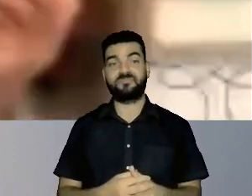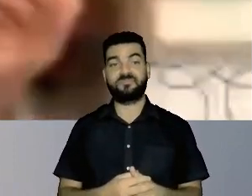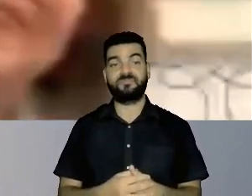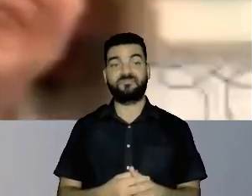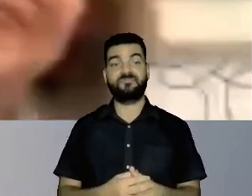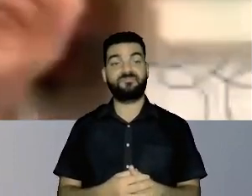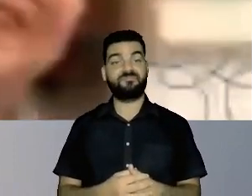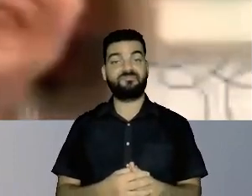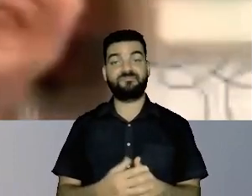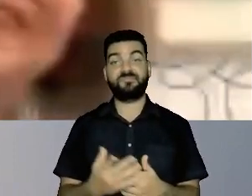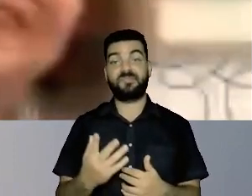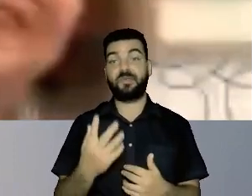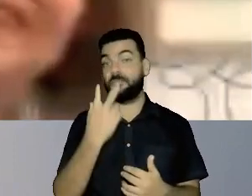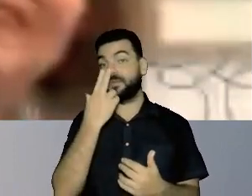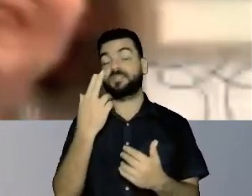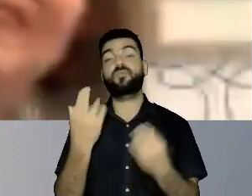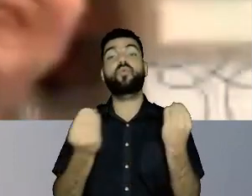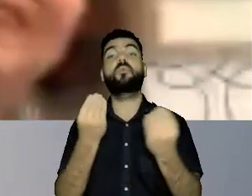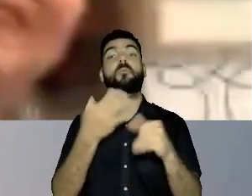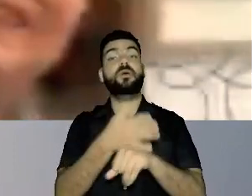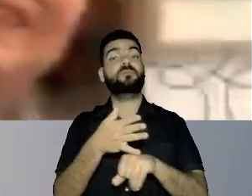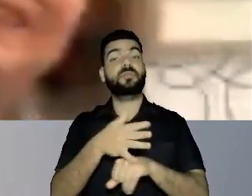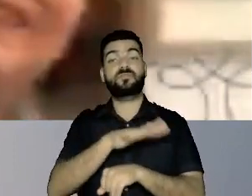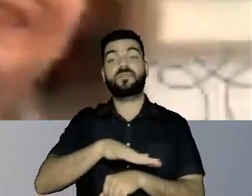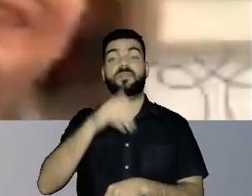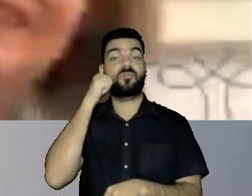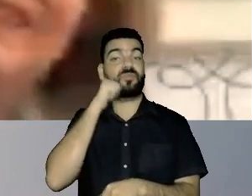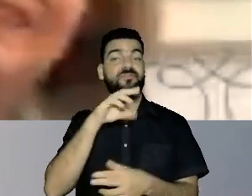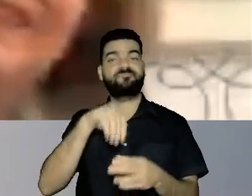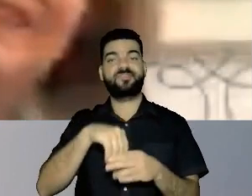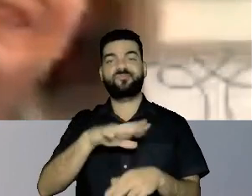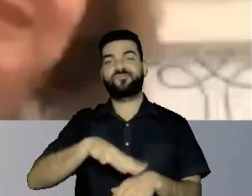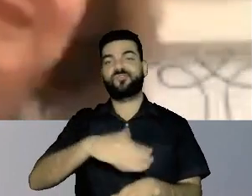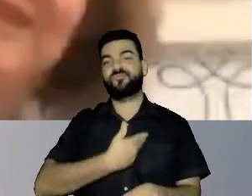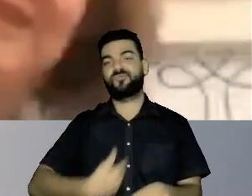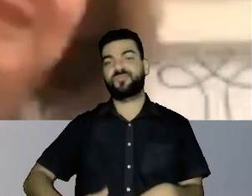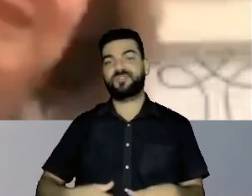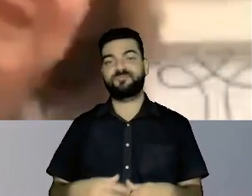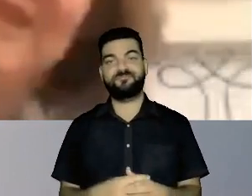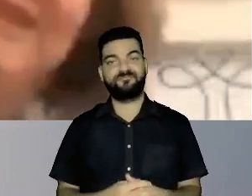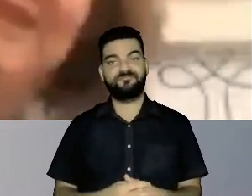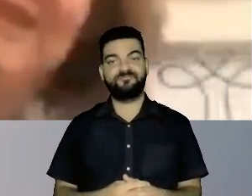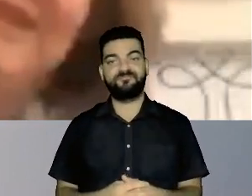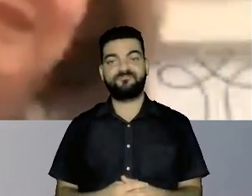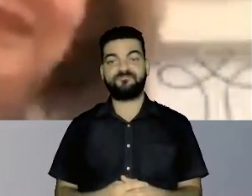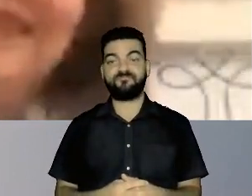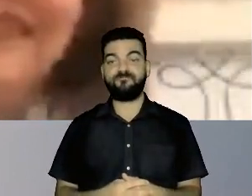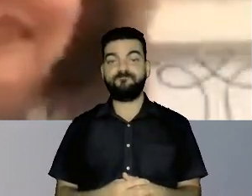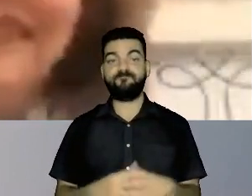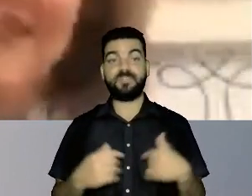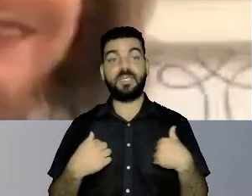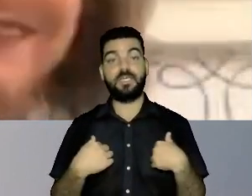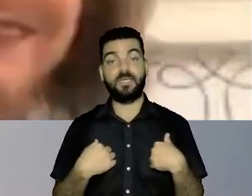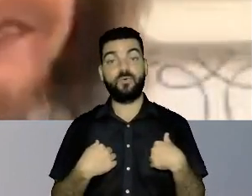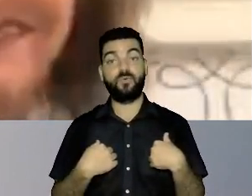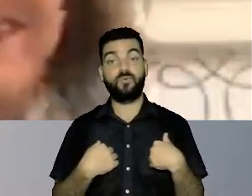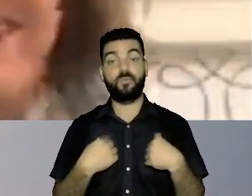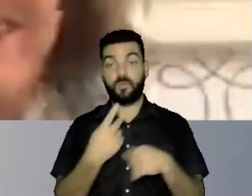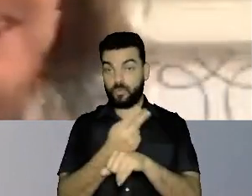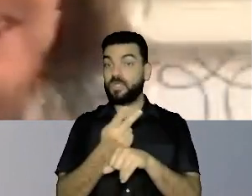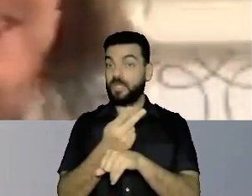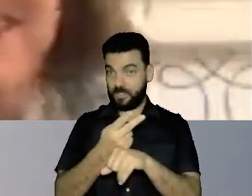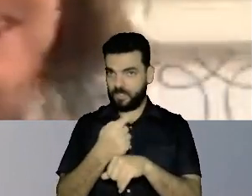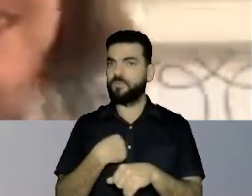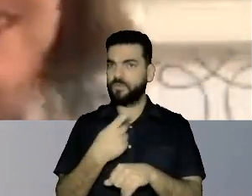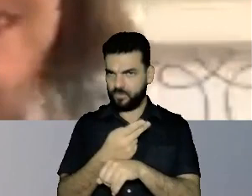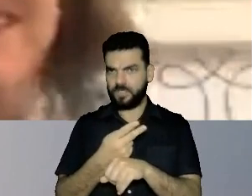estão participando de uma maneira invisível, né? Como tem sido o universo feminino no espaço público.